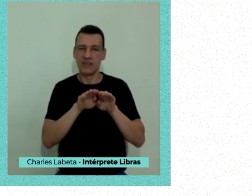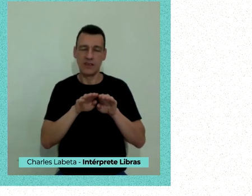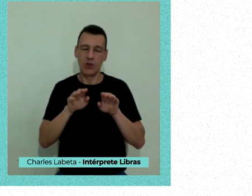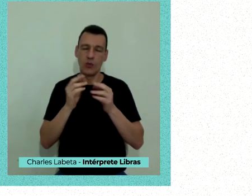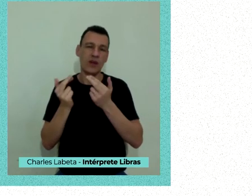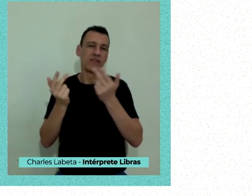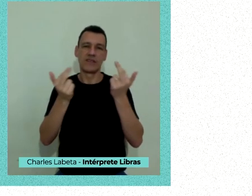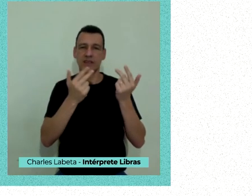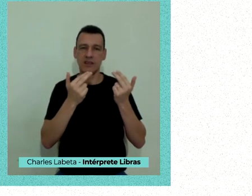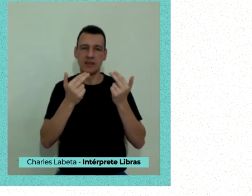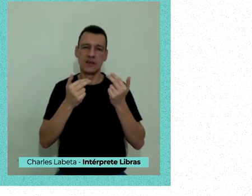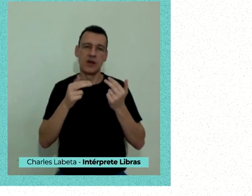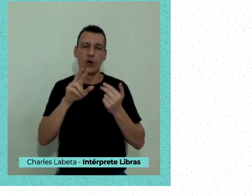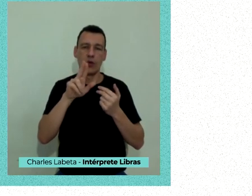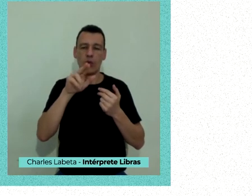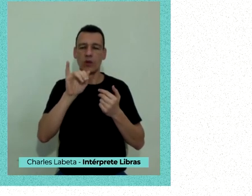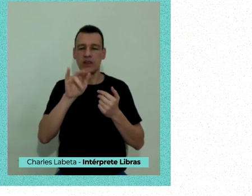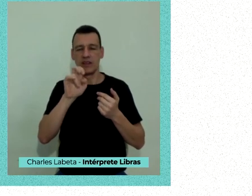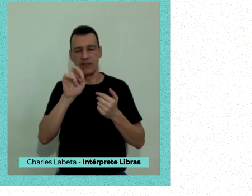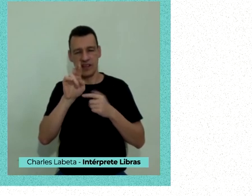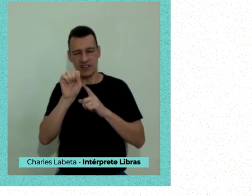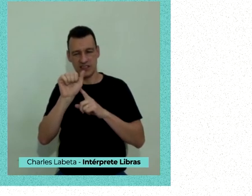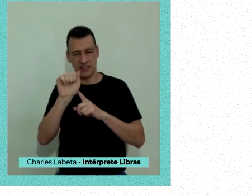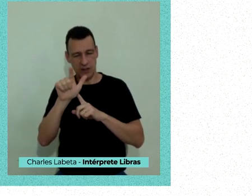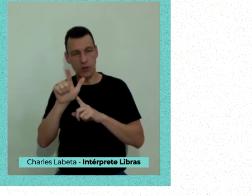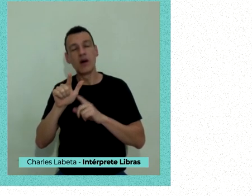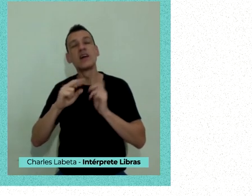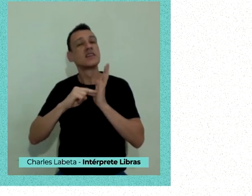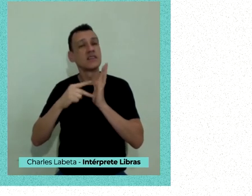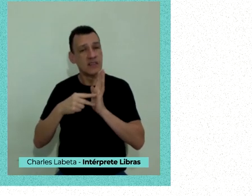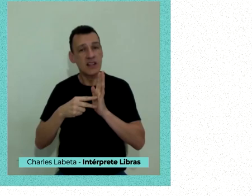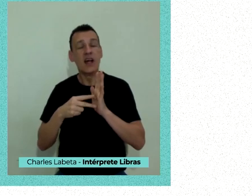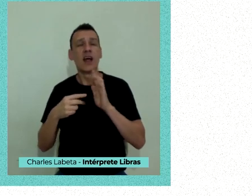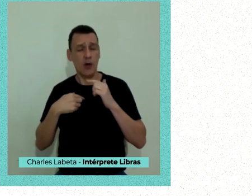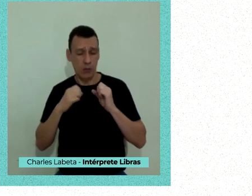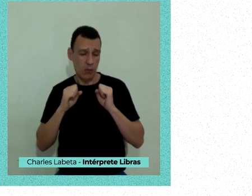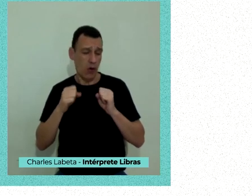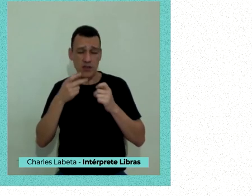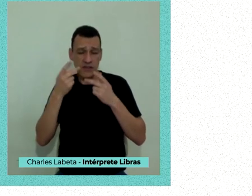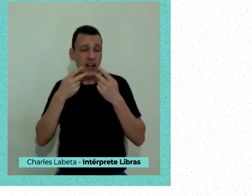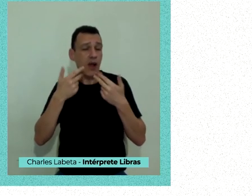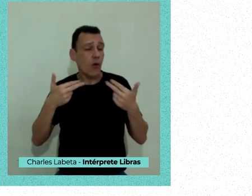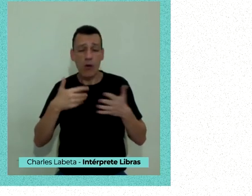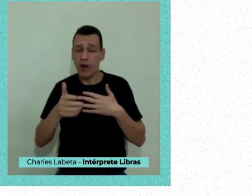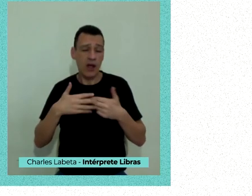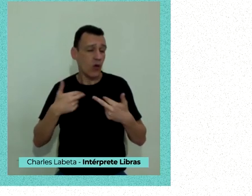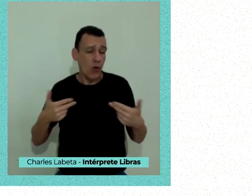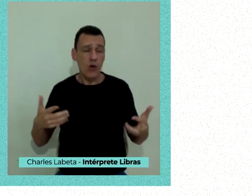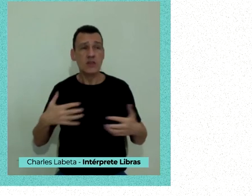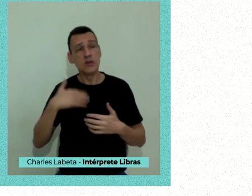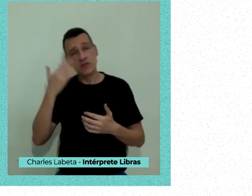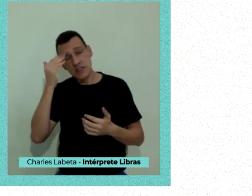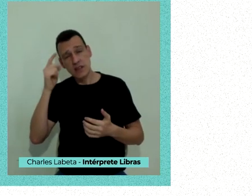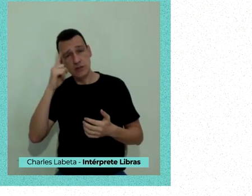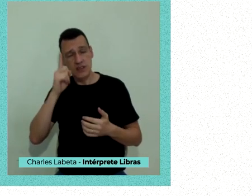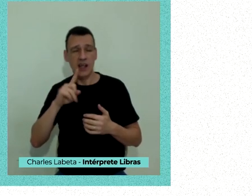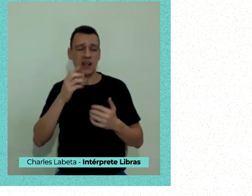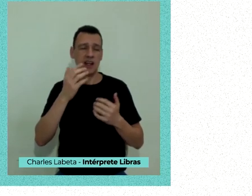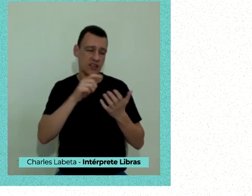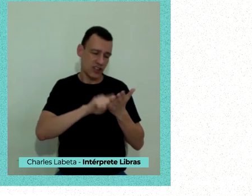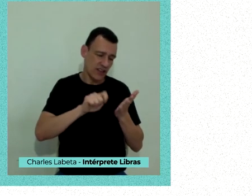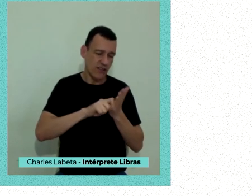diferentes modos. Eu posso falar o que eu sei e o que não sei, escrevendo, falando,